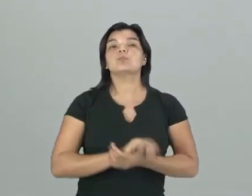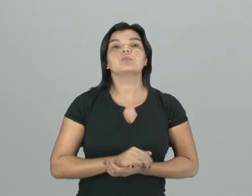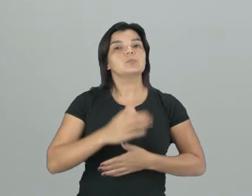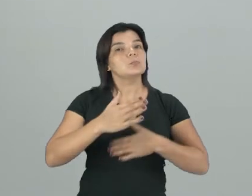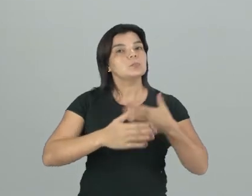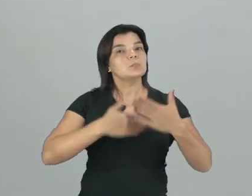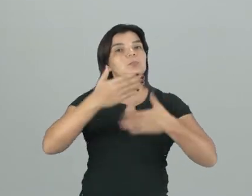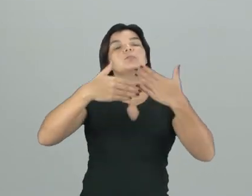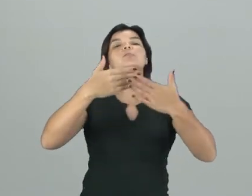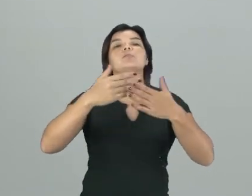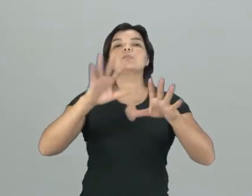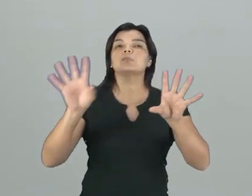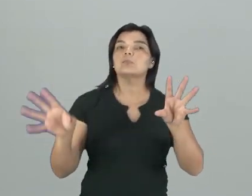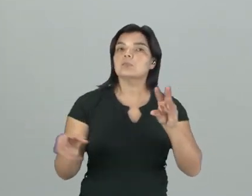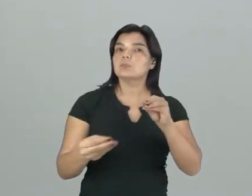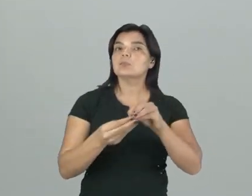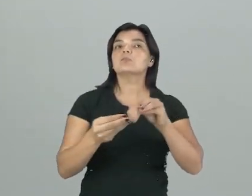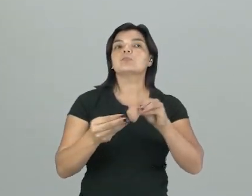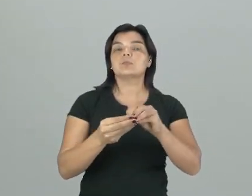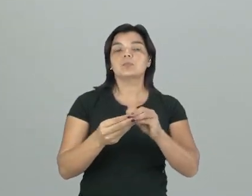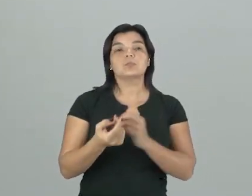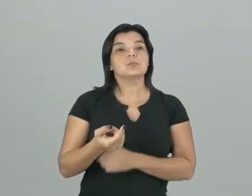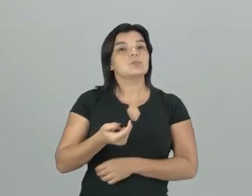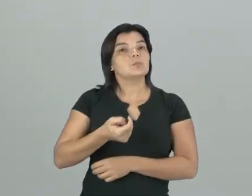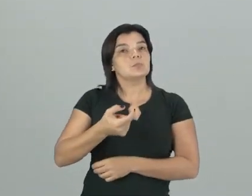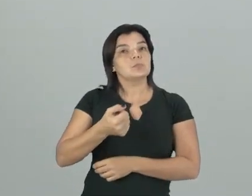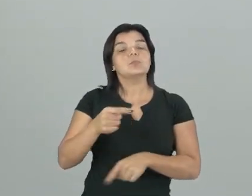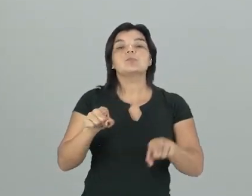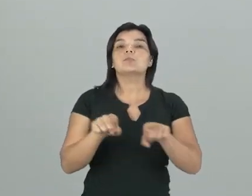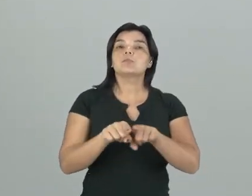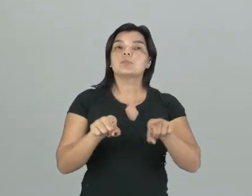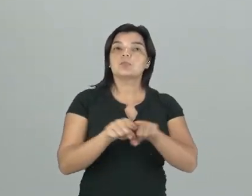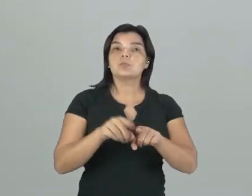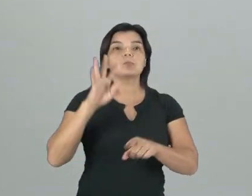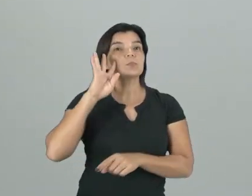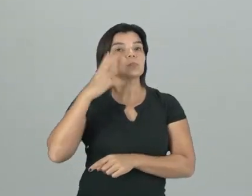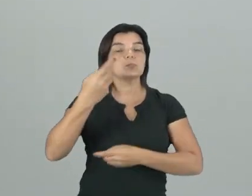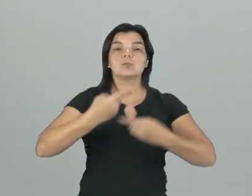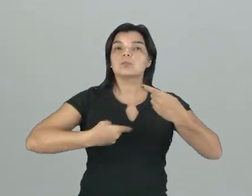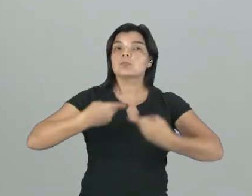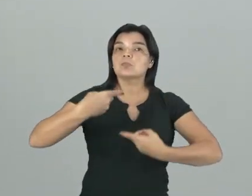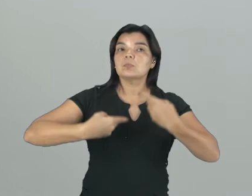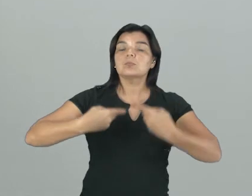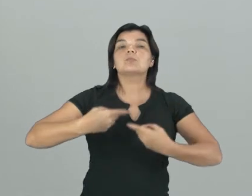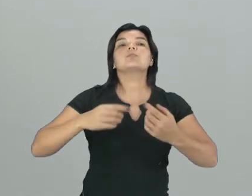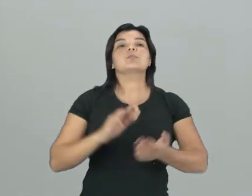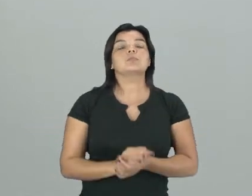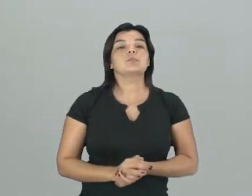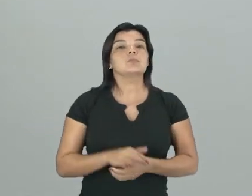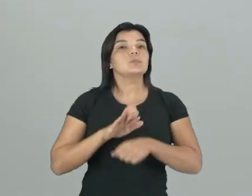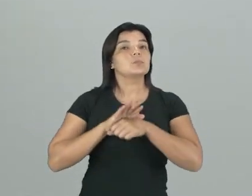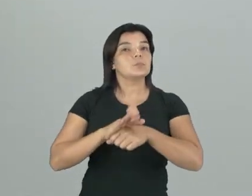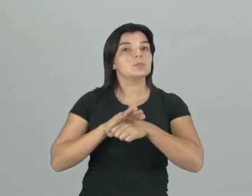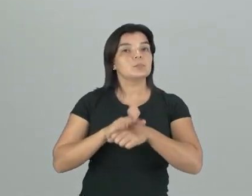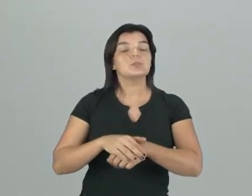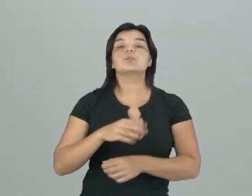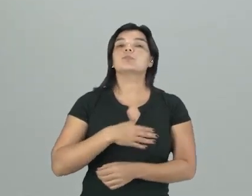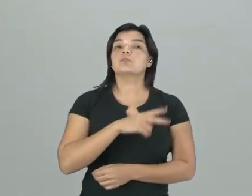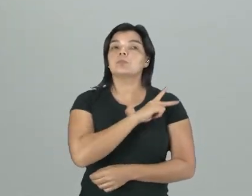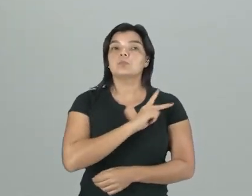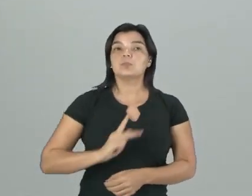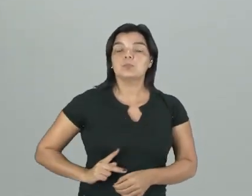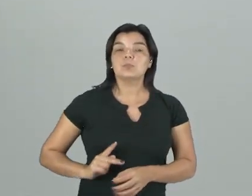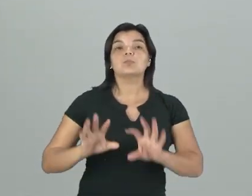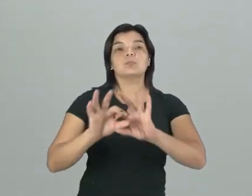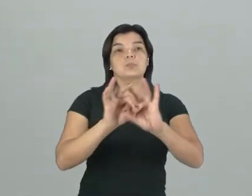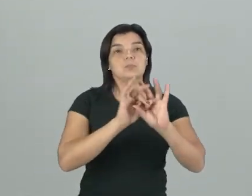estágio avançado de integração com moeda e até mesmo com decisões políticas por intermédio de um parlamento da